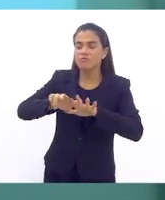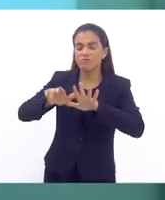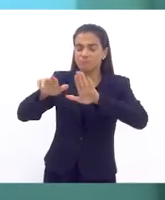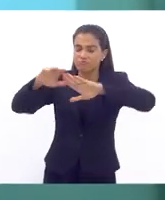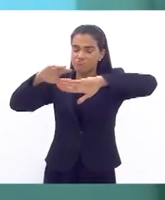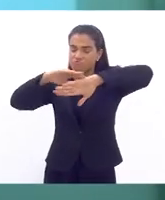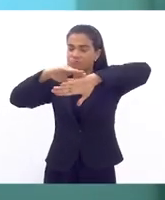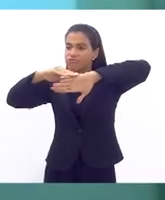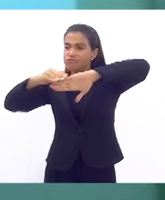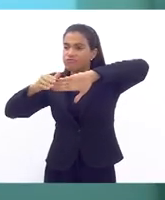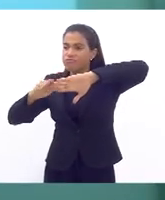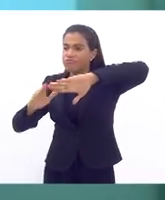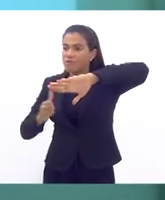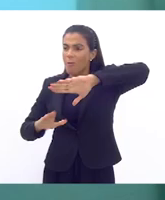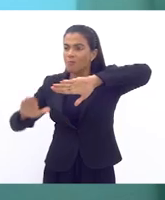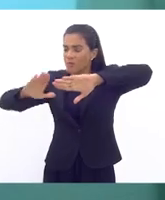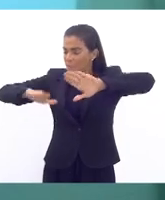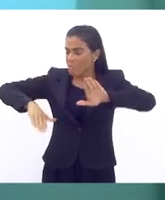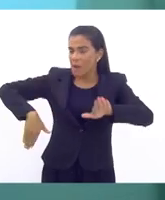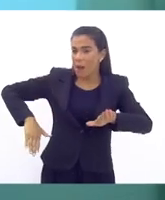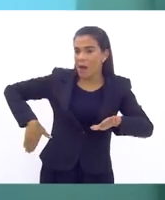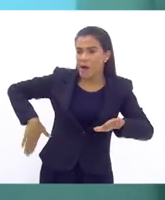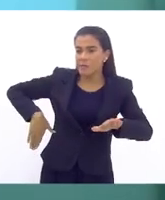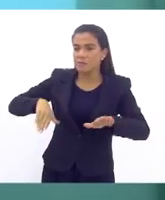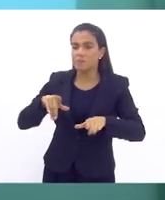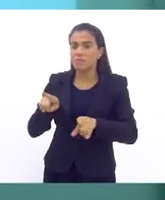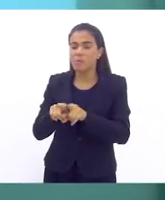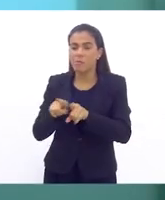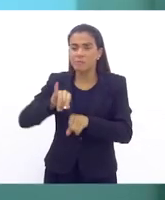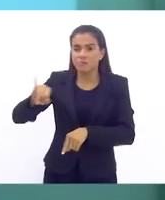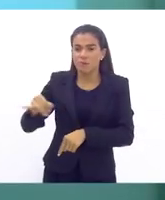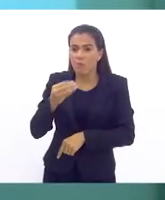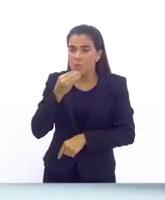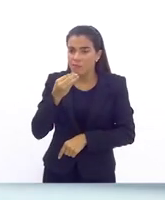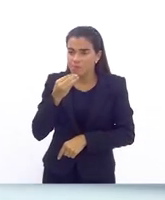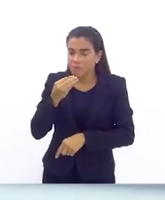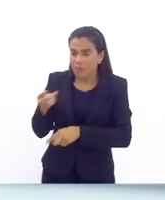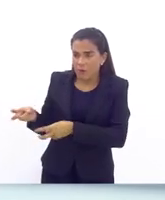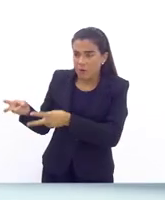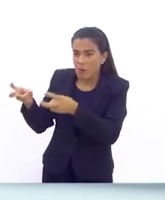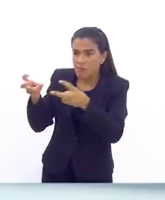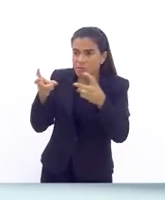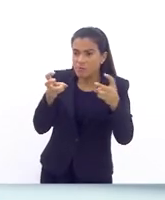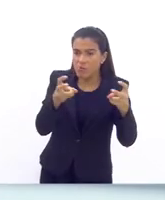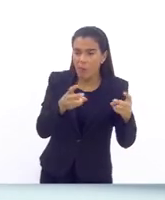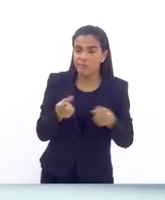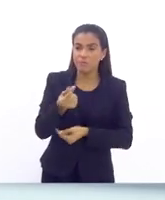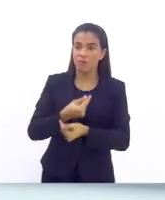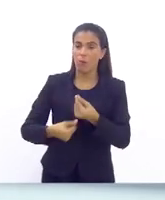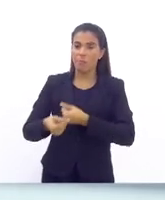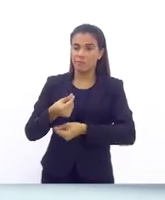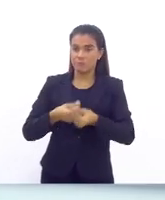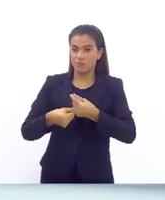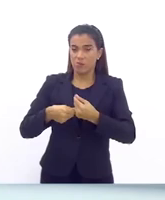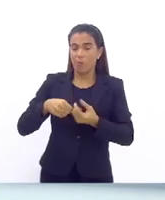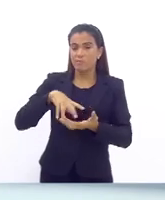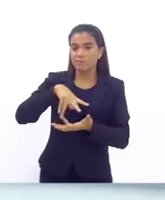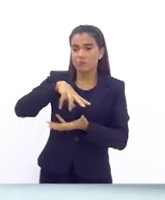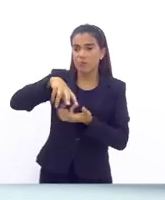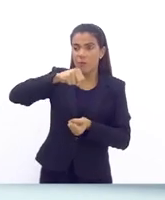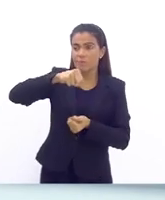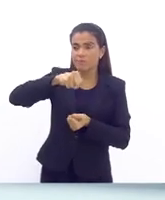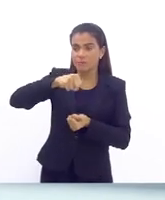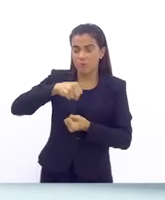e uma grande oportunidades para explorarmos economias sustentável sem